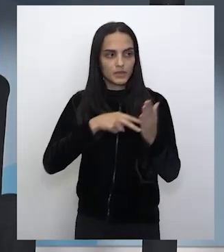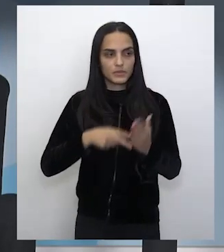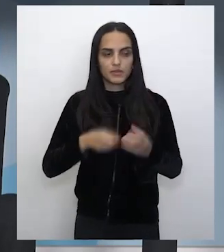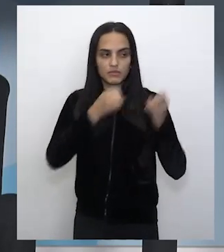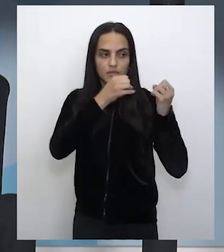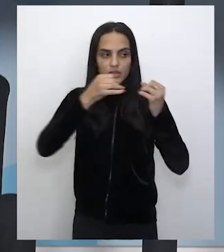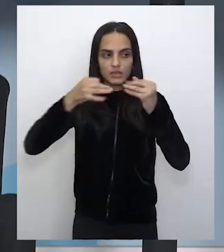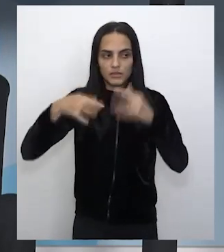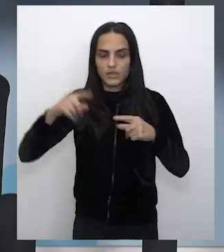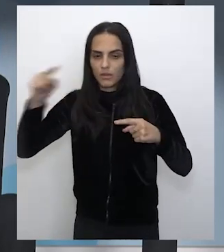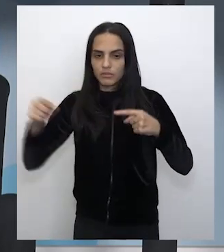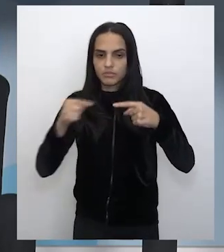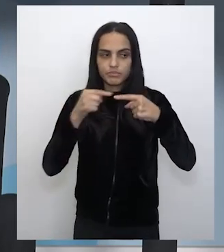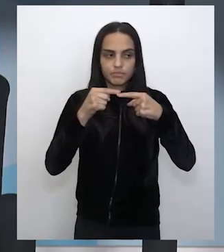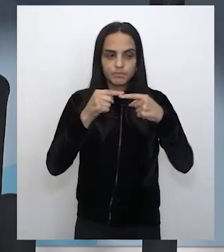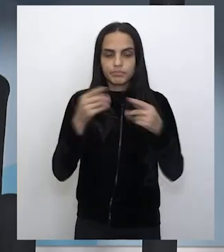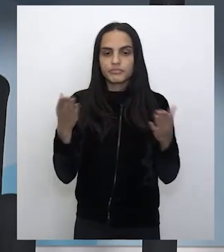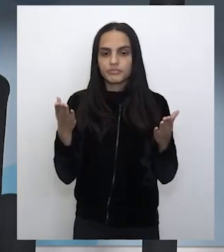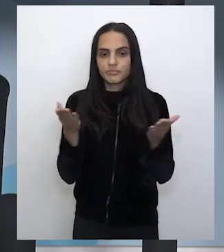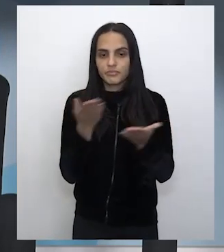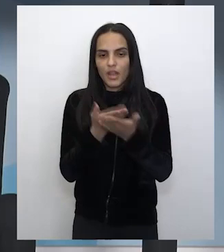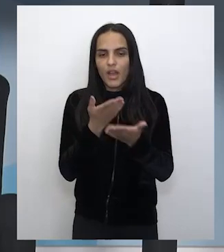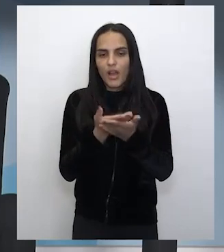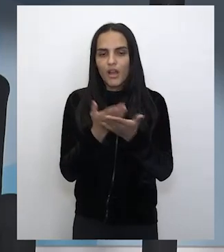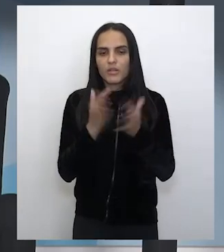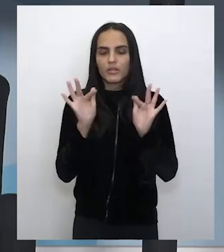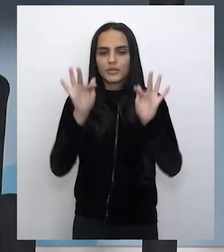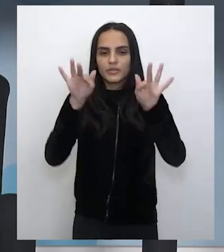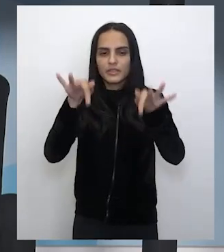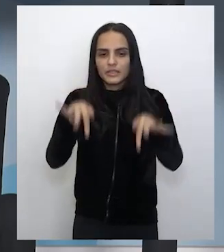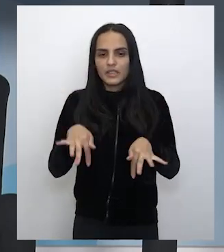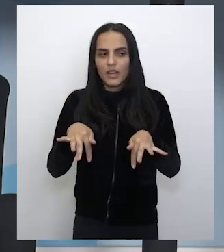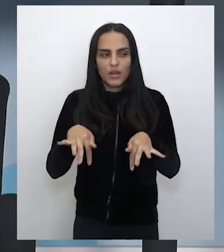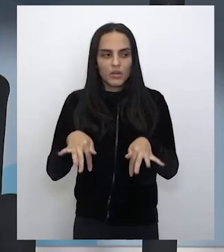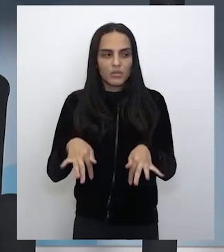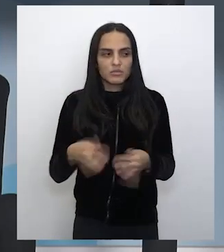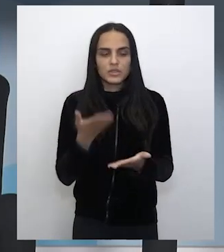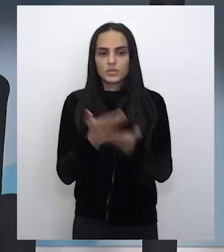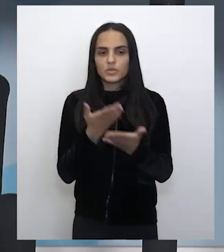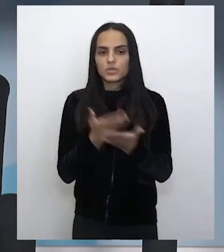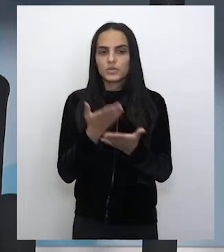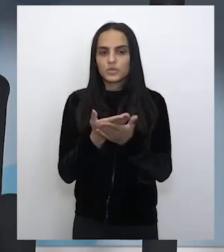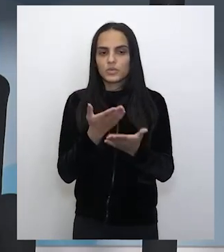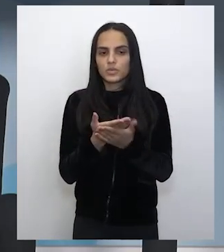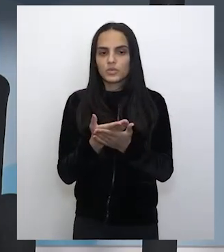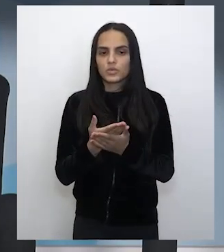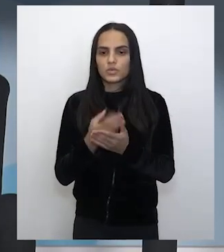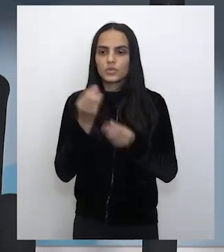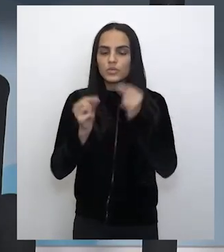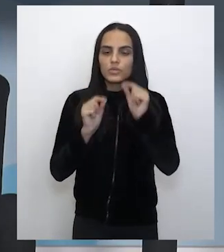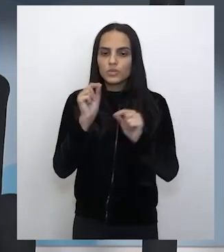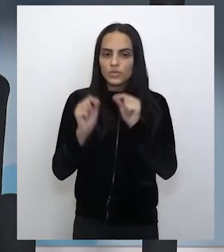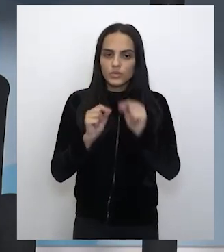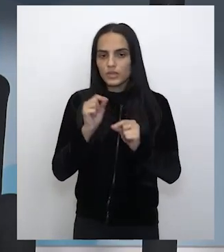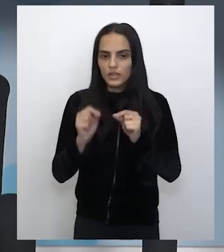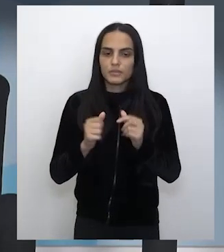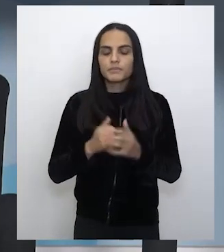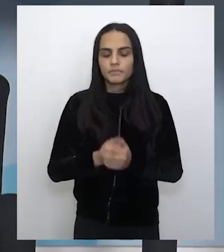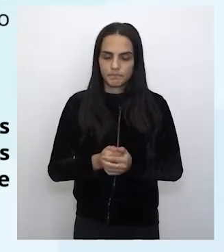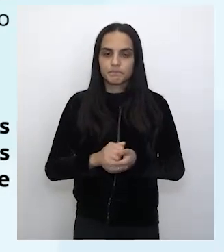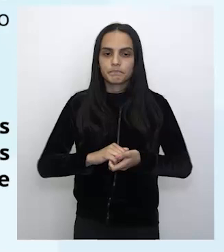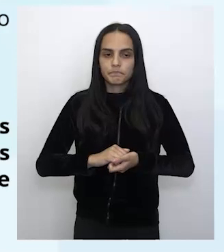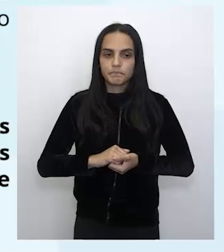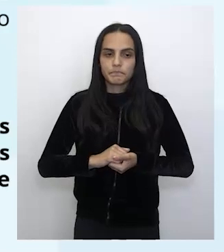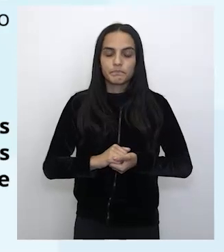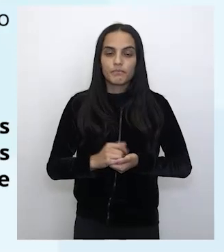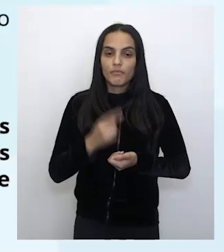Então, até o final da aula, o que a gente pretende, até onde iremos, né? E chegaremos, qual é o ponto aí de chegada nessa